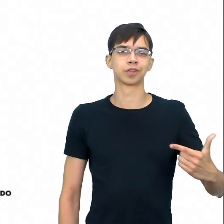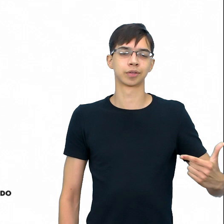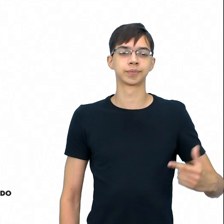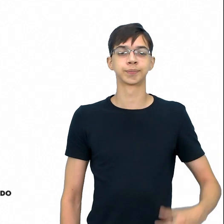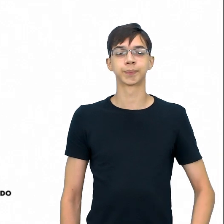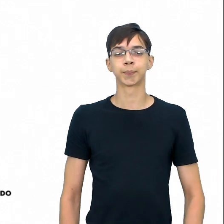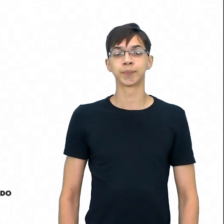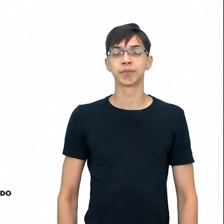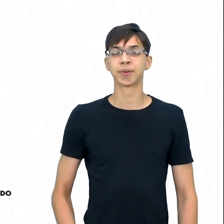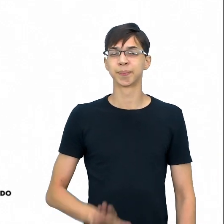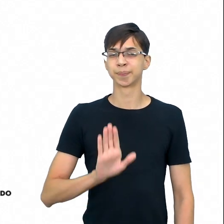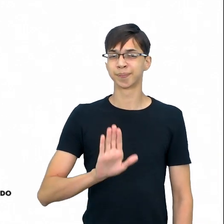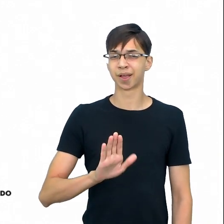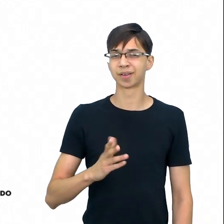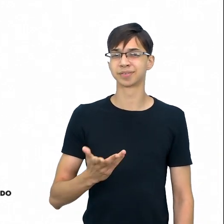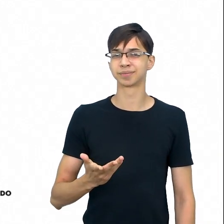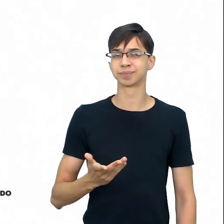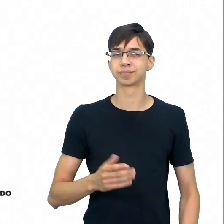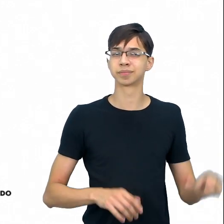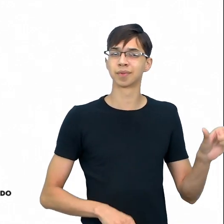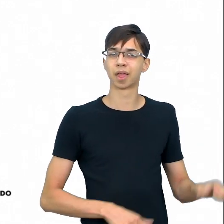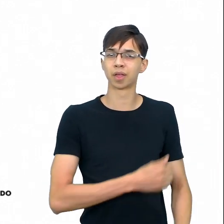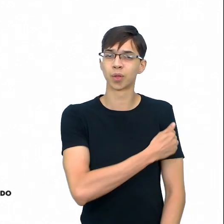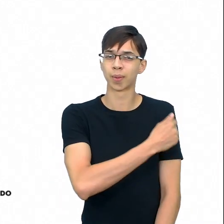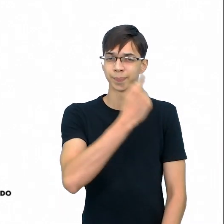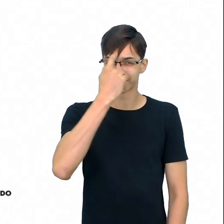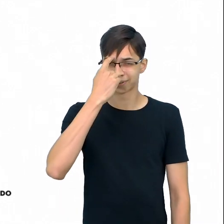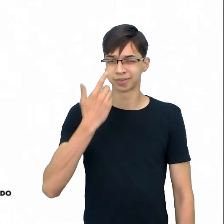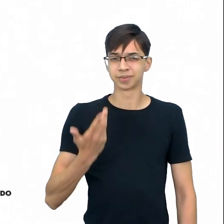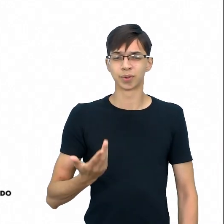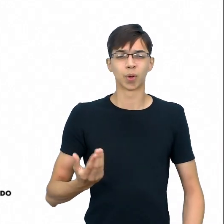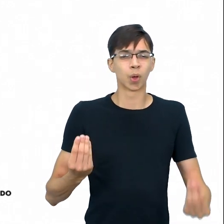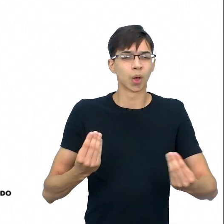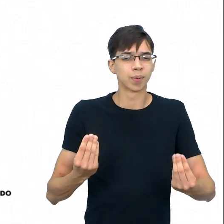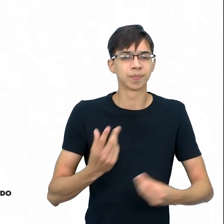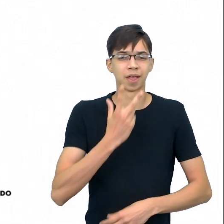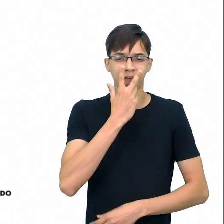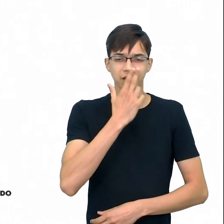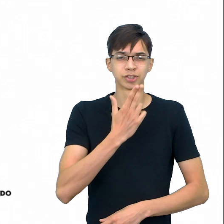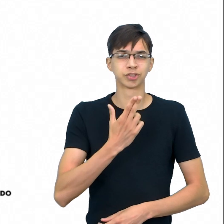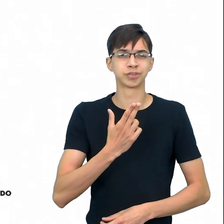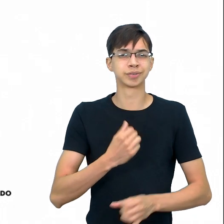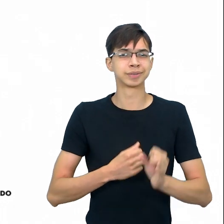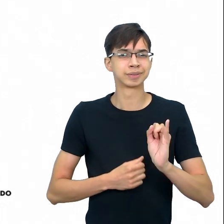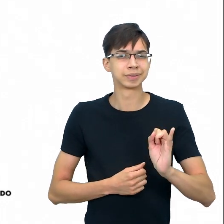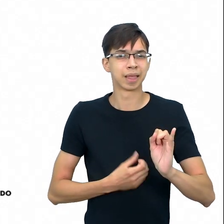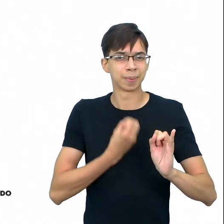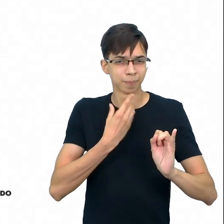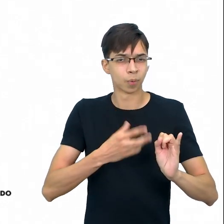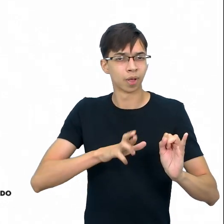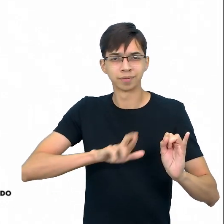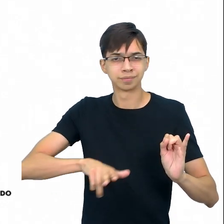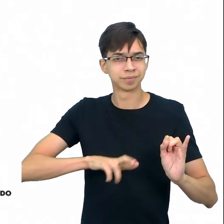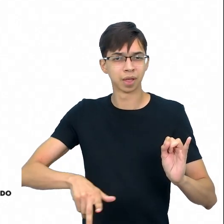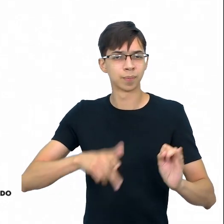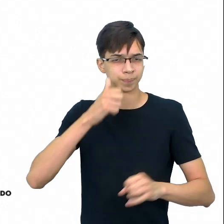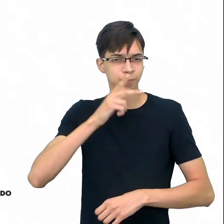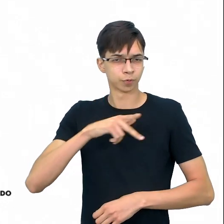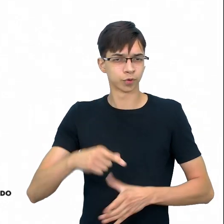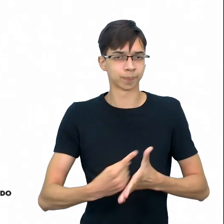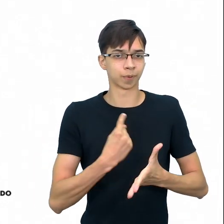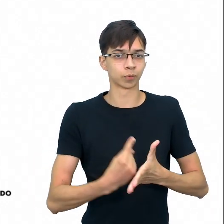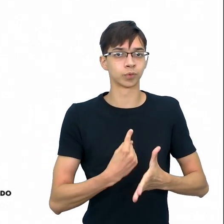ele não faz bem. E aí eu falei assim, bom, depende do que a gente está falando, né? Depende do que a gente está falando. Na fotossíntese, ele é